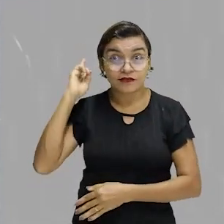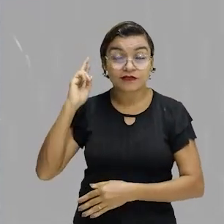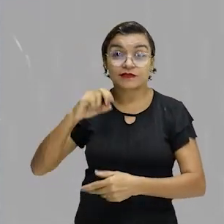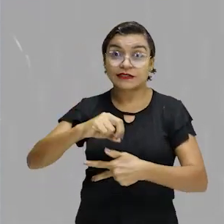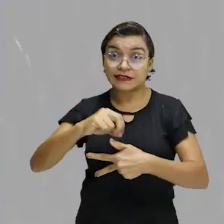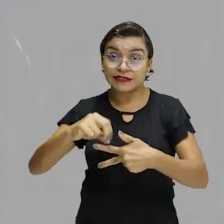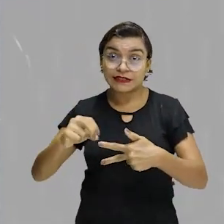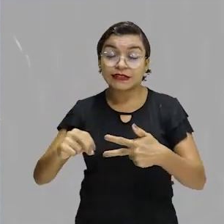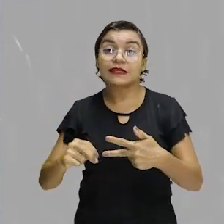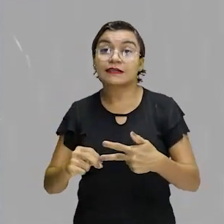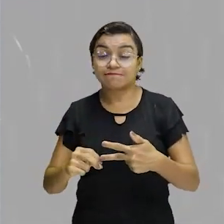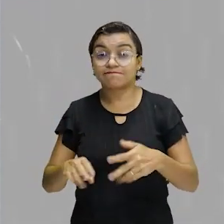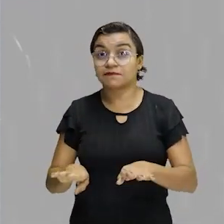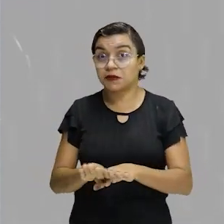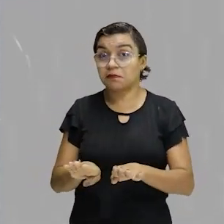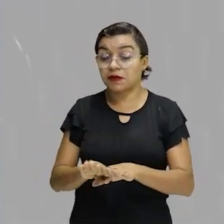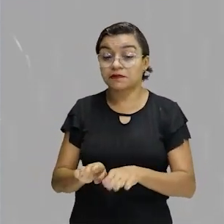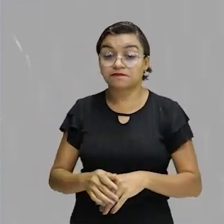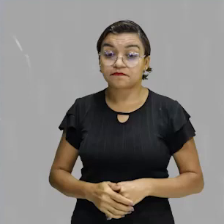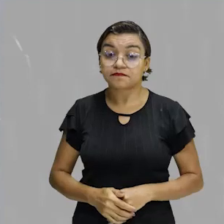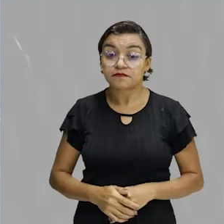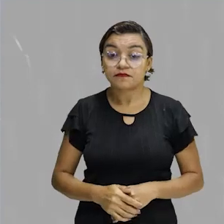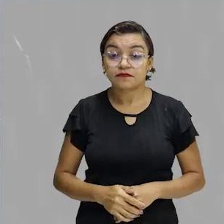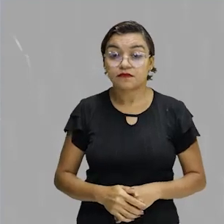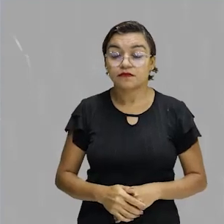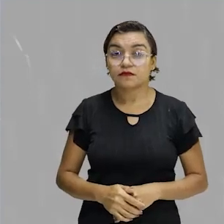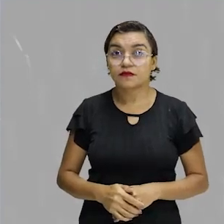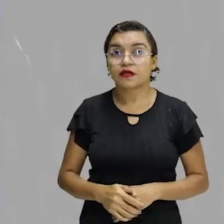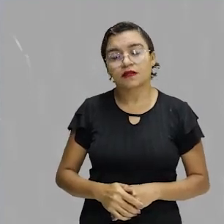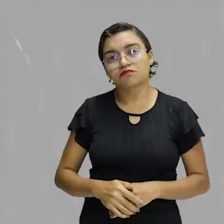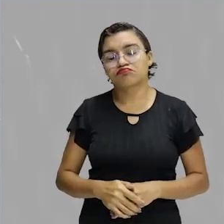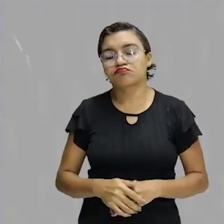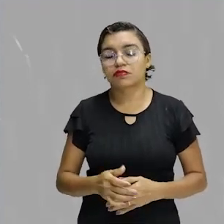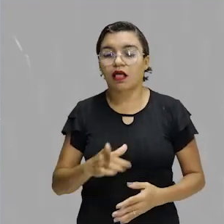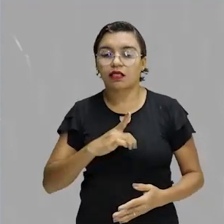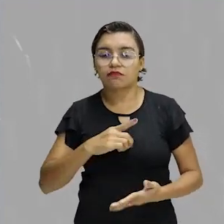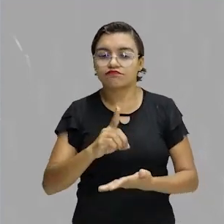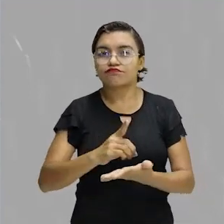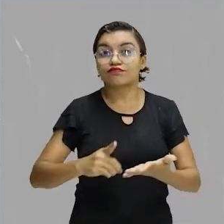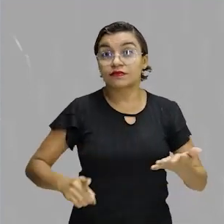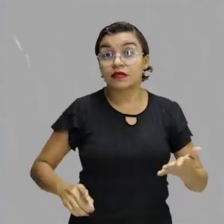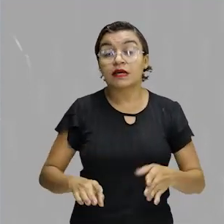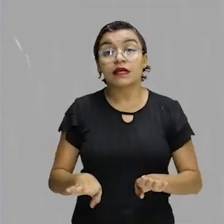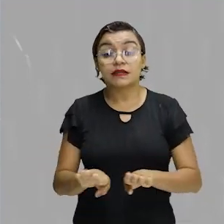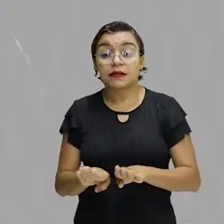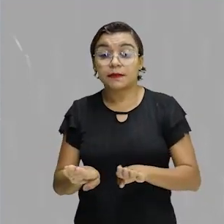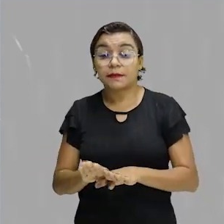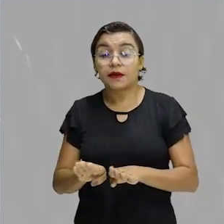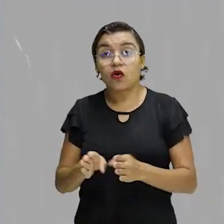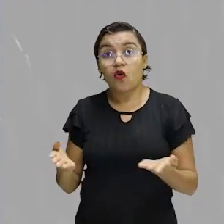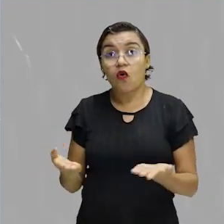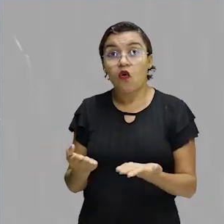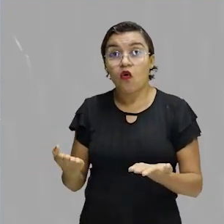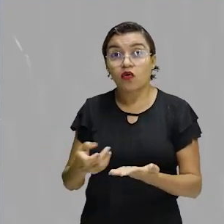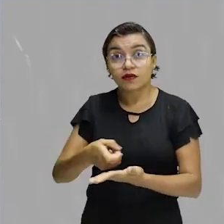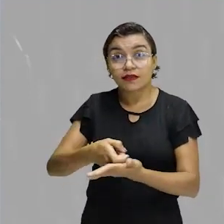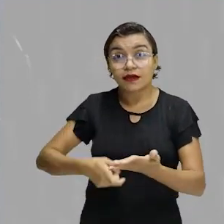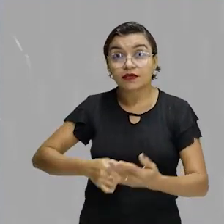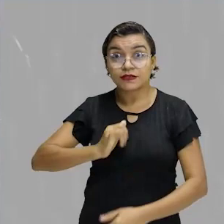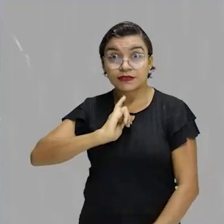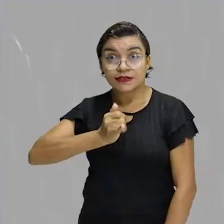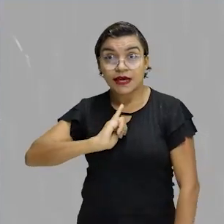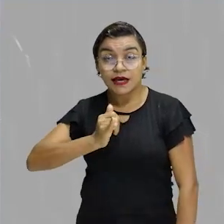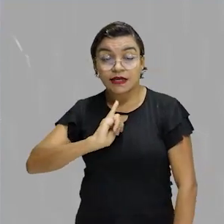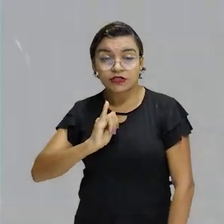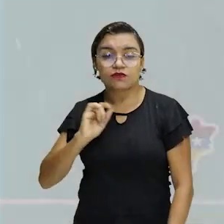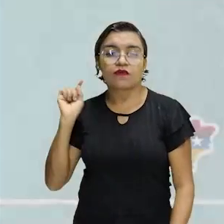texto dissertativo argumentativo, então aqui é quando você faz a dissertação, e o texto narrativo é o nosso foco de hoje, que é o texto que tem